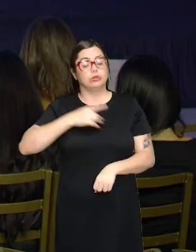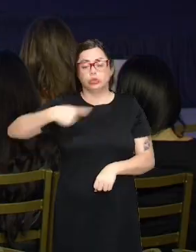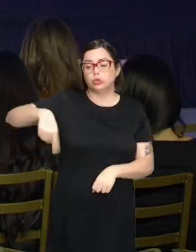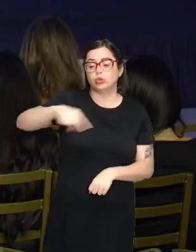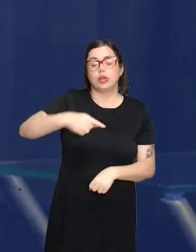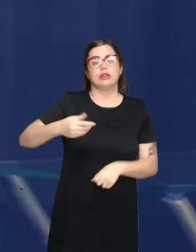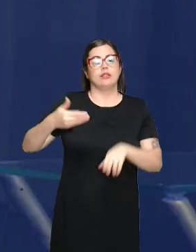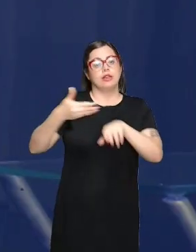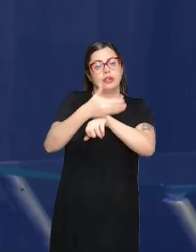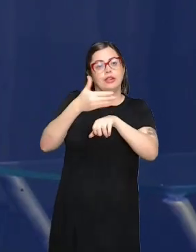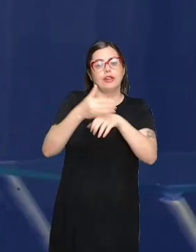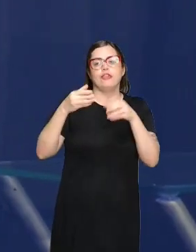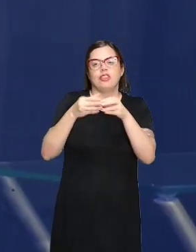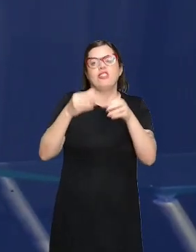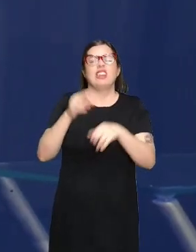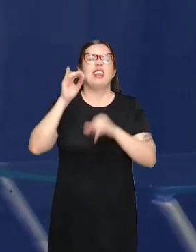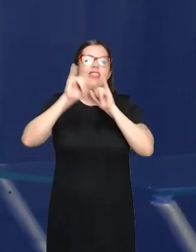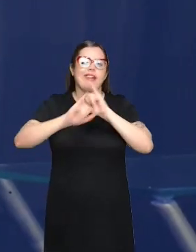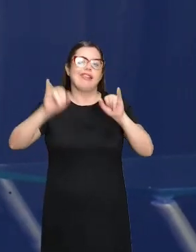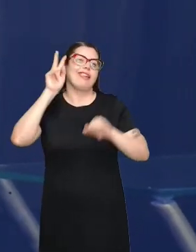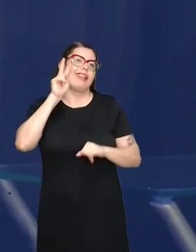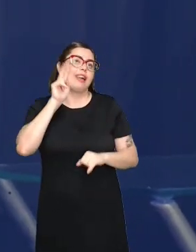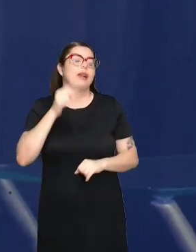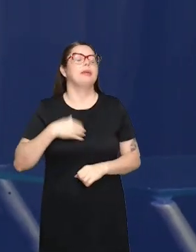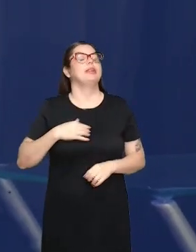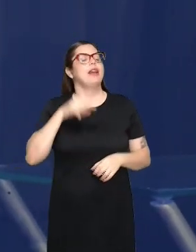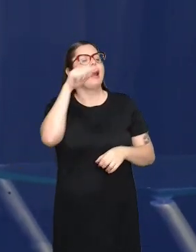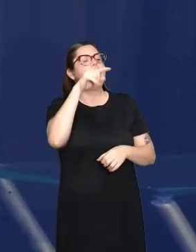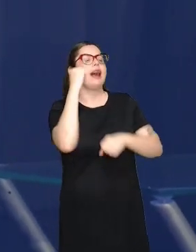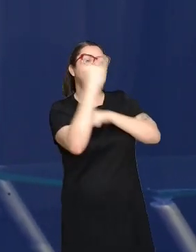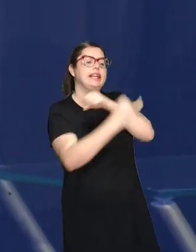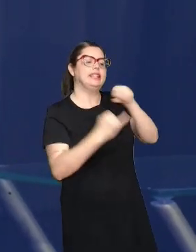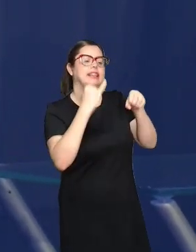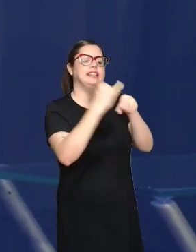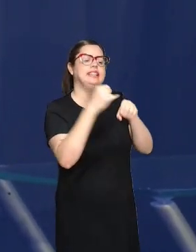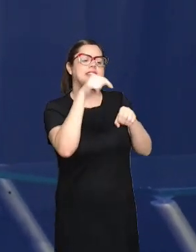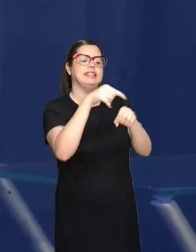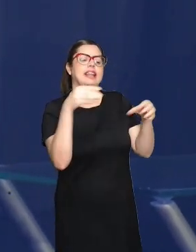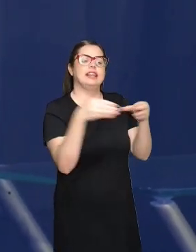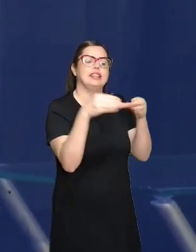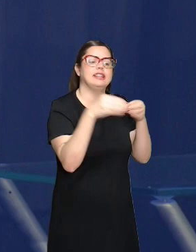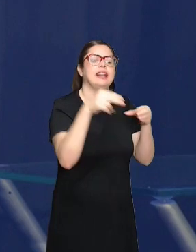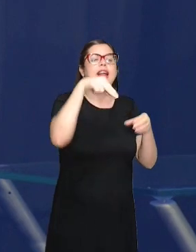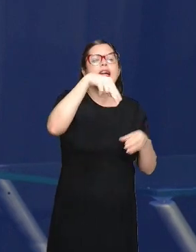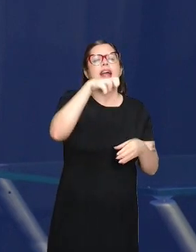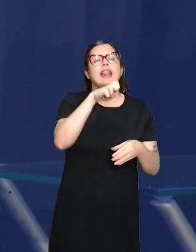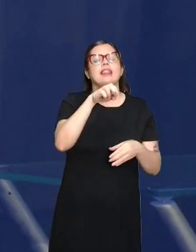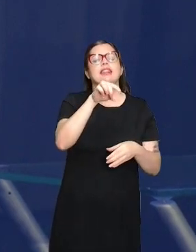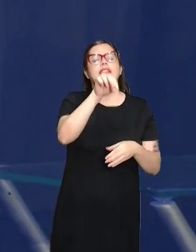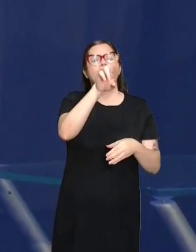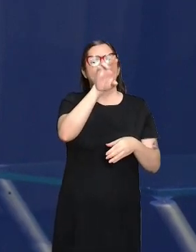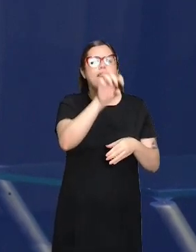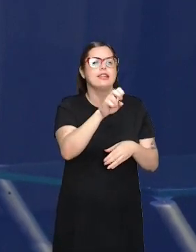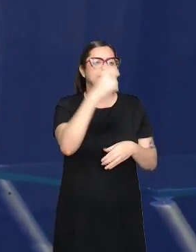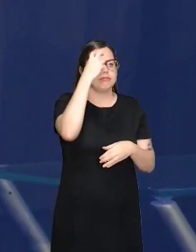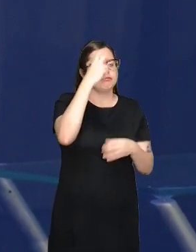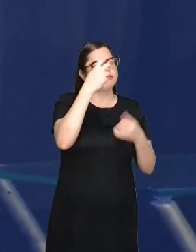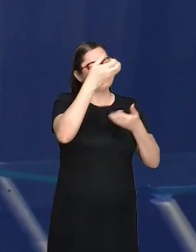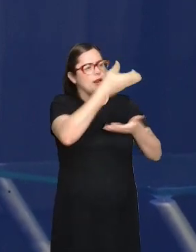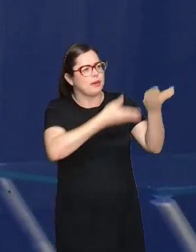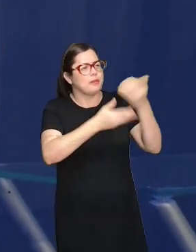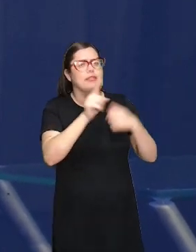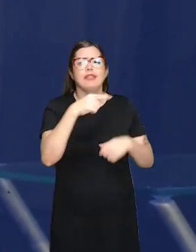coisa de nerd. E aí eu e a Lu, que é minha sócia, a gente falava, putz, a gente não é nerd, a gente gosta de pensar como é que a internet impacta as